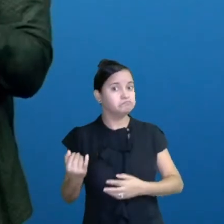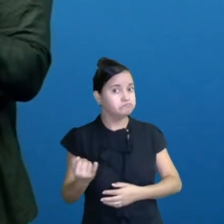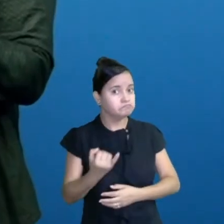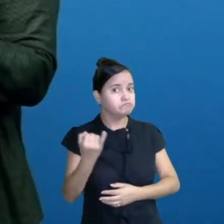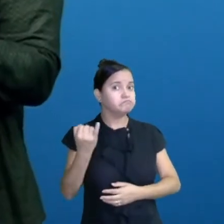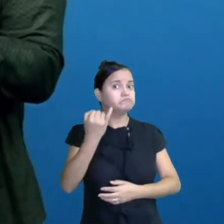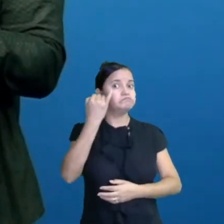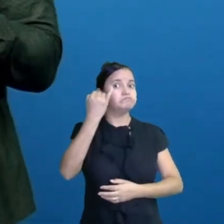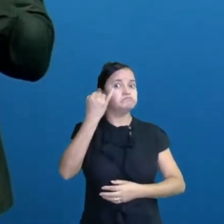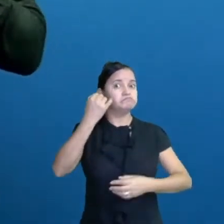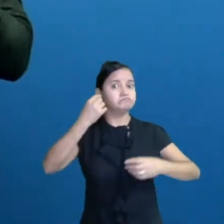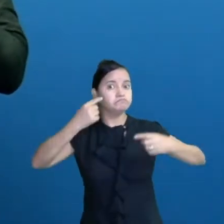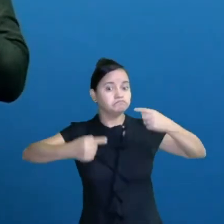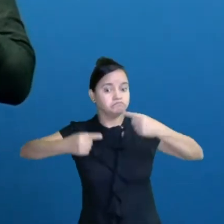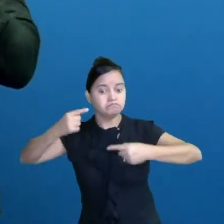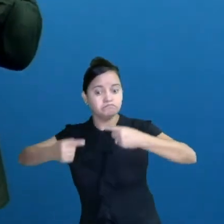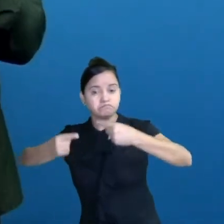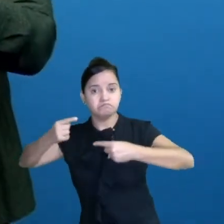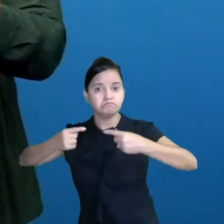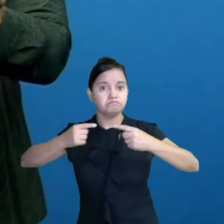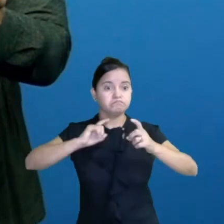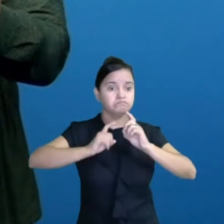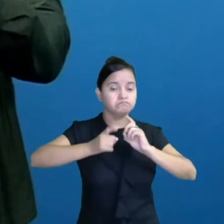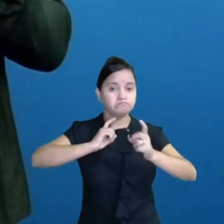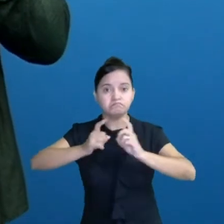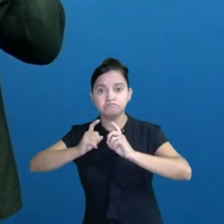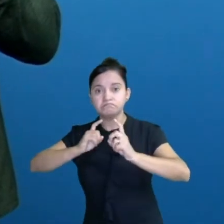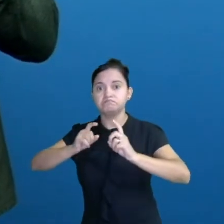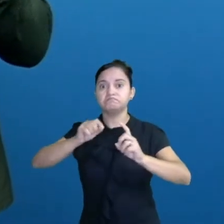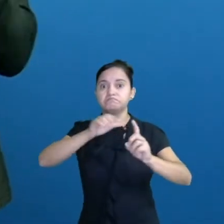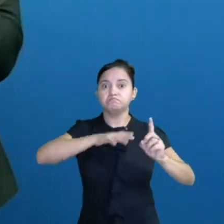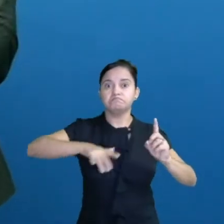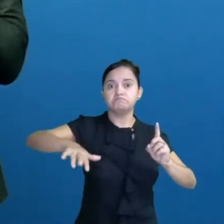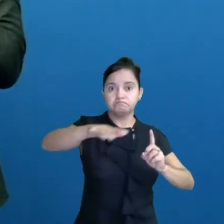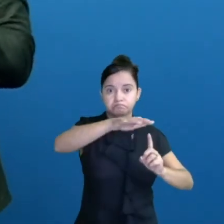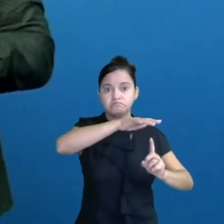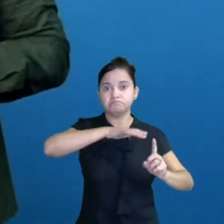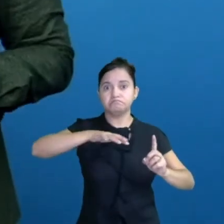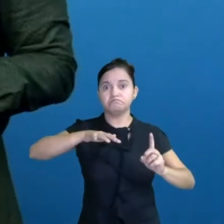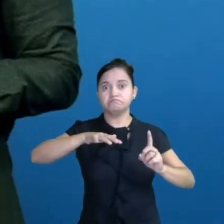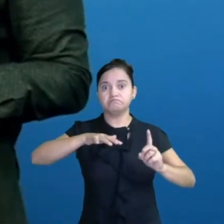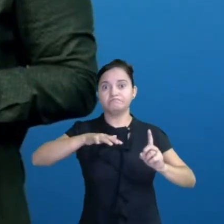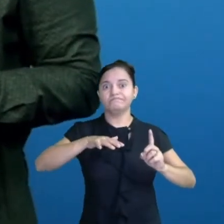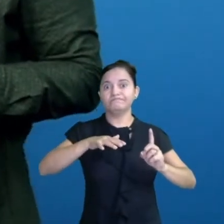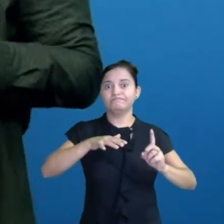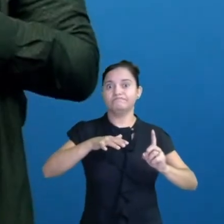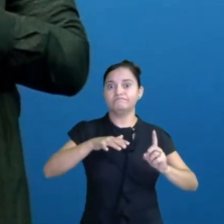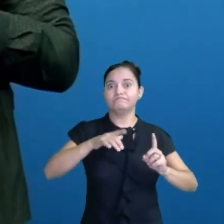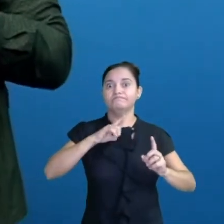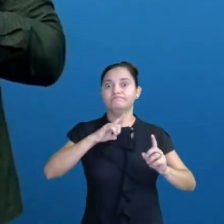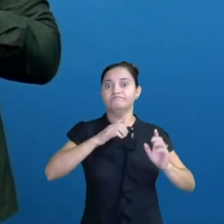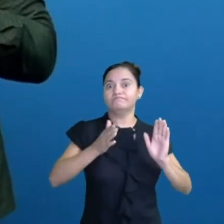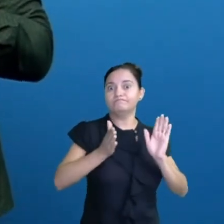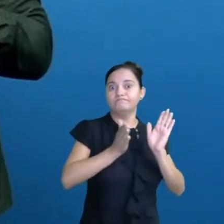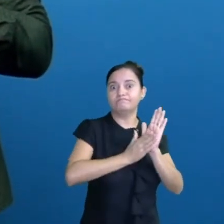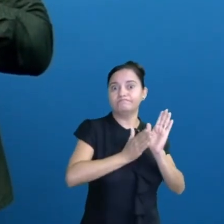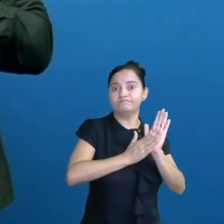ações ambientais de impacto relevante para o nosso planeta. Por quê? Porque ela tinha uma proposta justamente